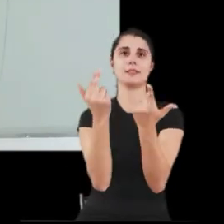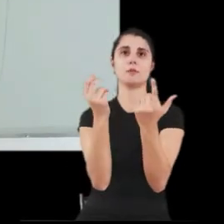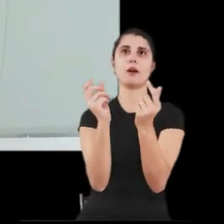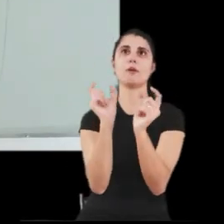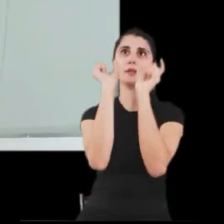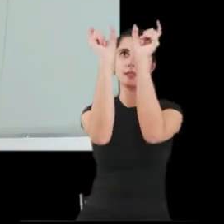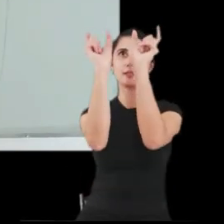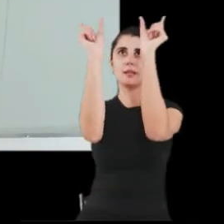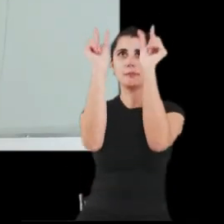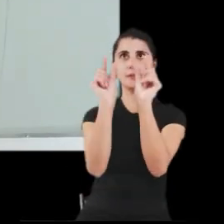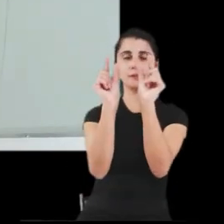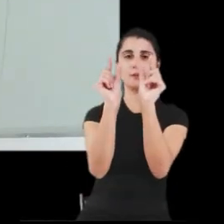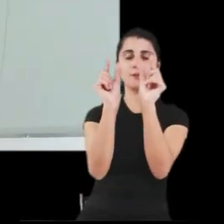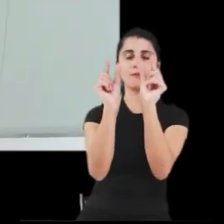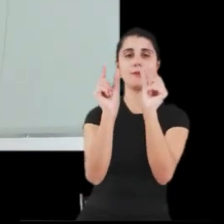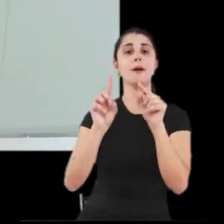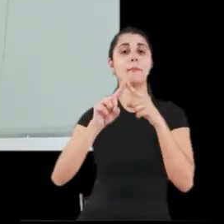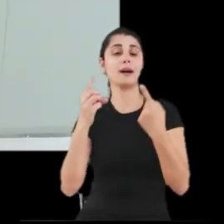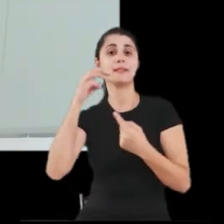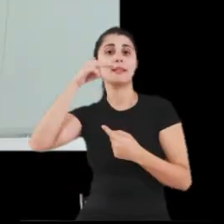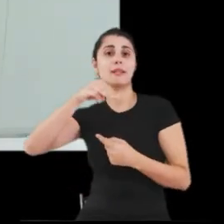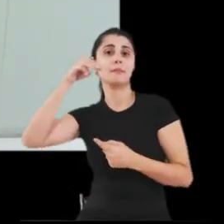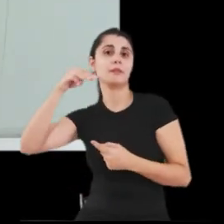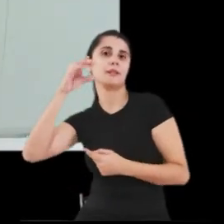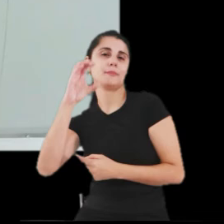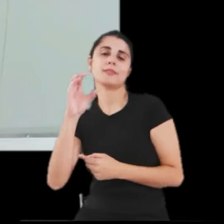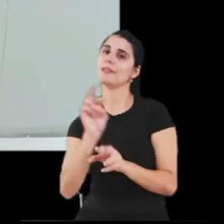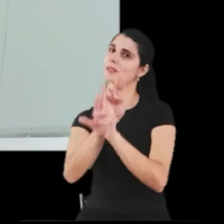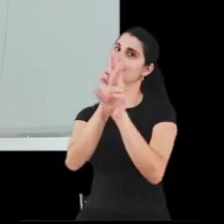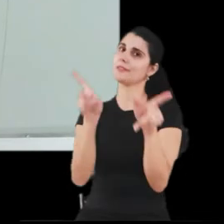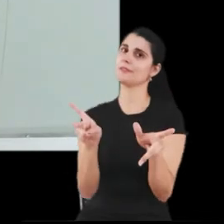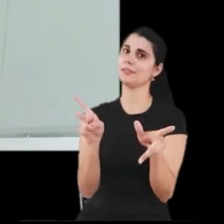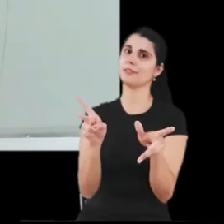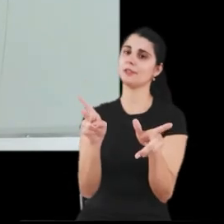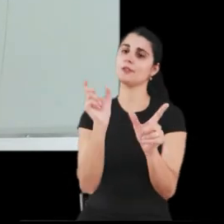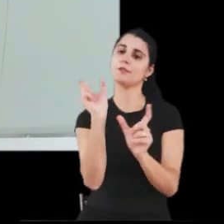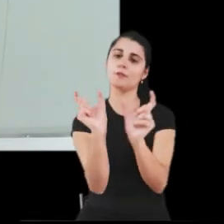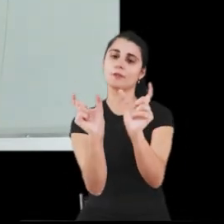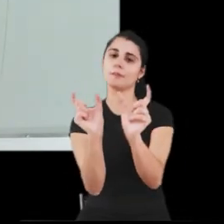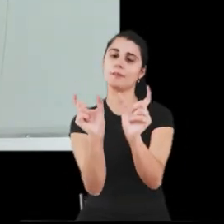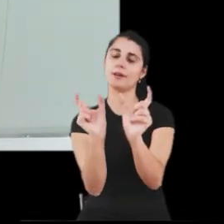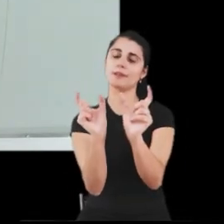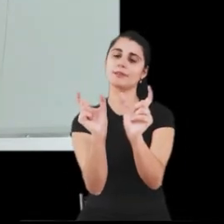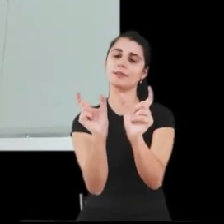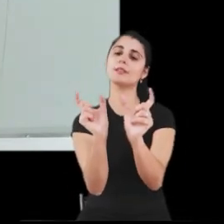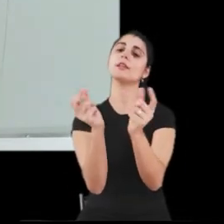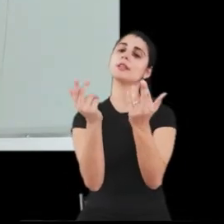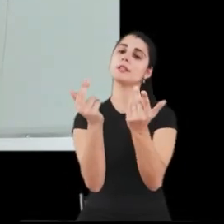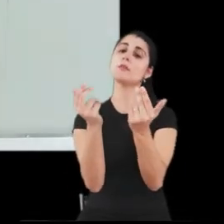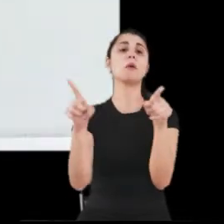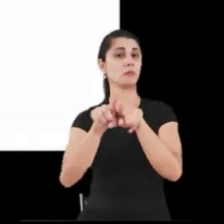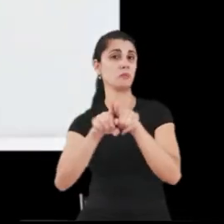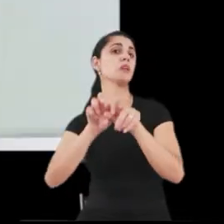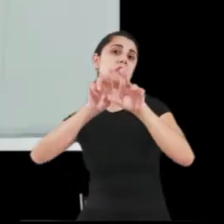expoente. Aqui eu vou utilizar o que sobrou, ou seja, as bases iguais de maior expoente, além das bases